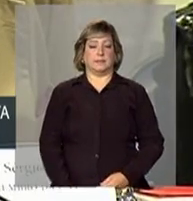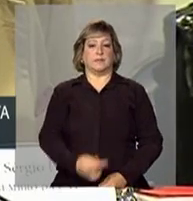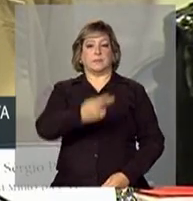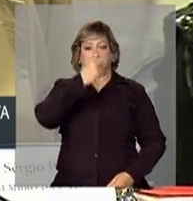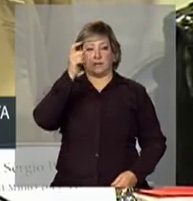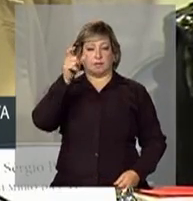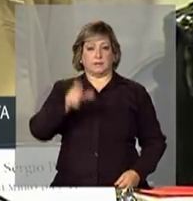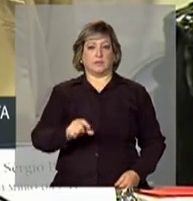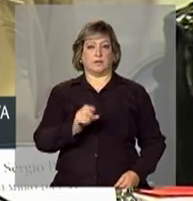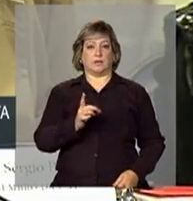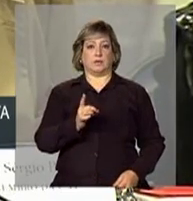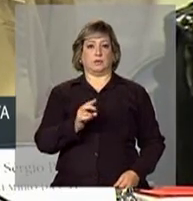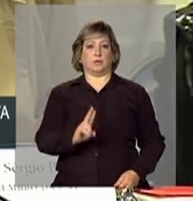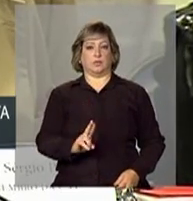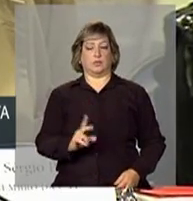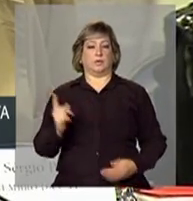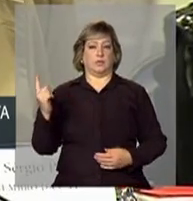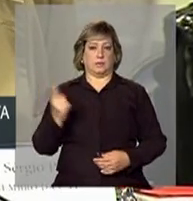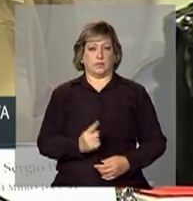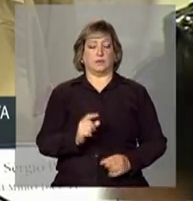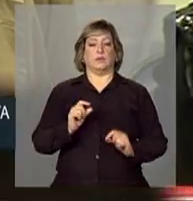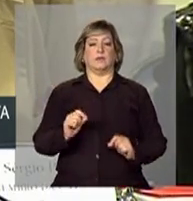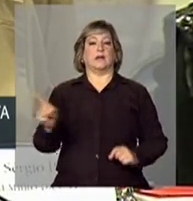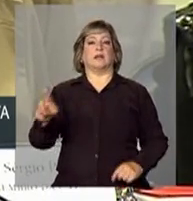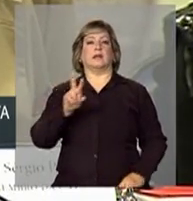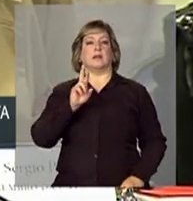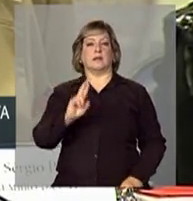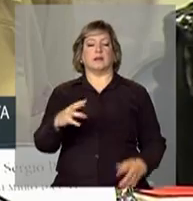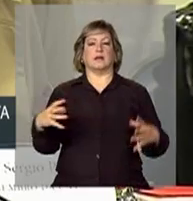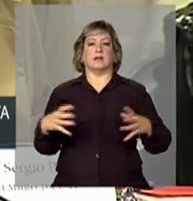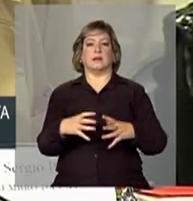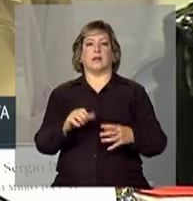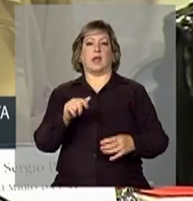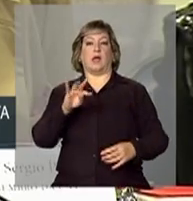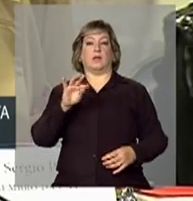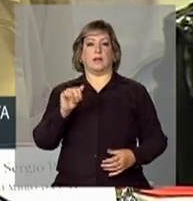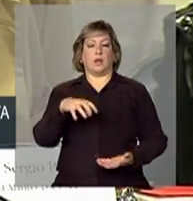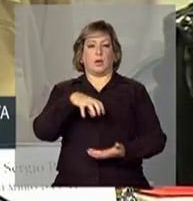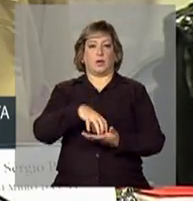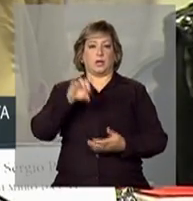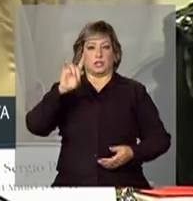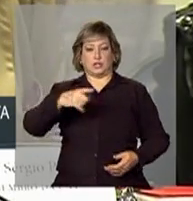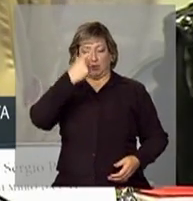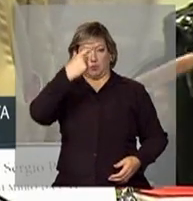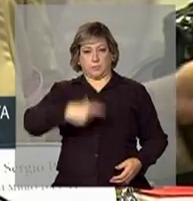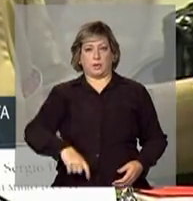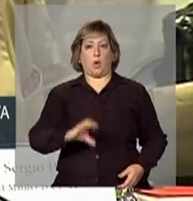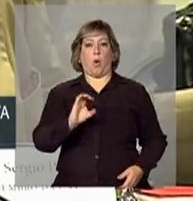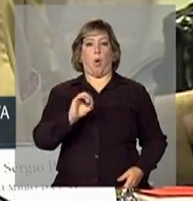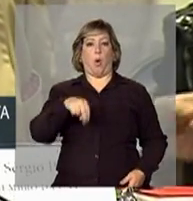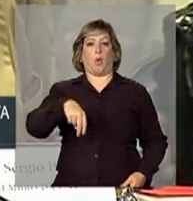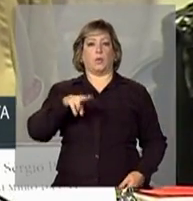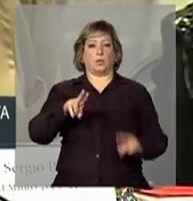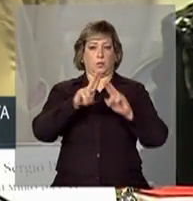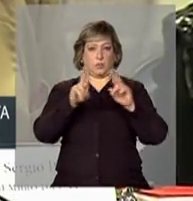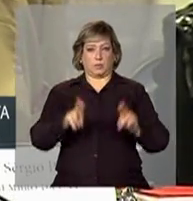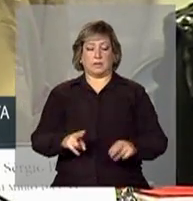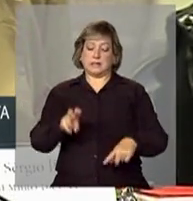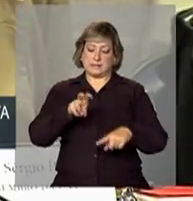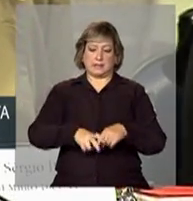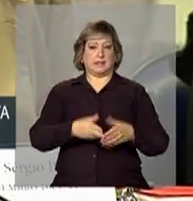Dr. Amerigo Calcaterra, que é representante da Alta Comissária de Direitos Humanos da ONU, para tomar assento